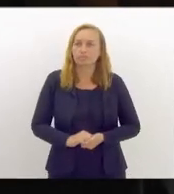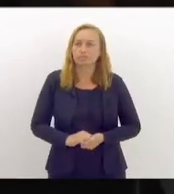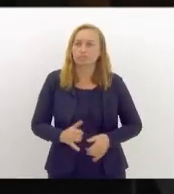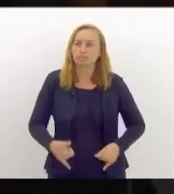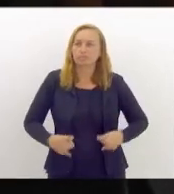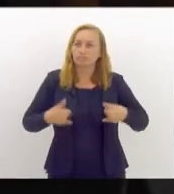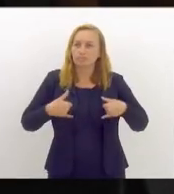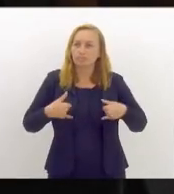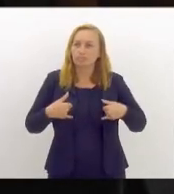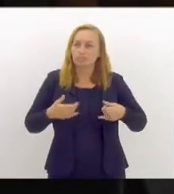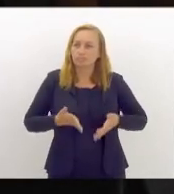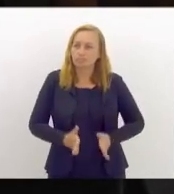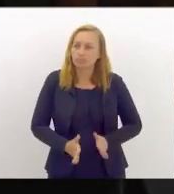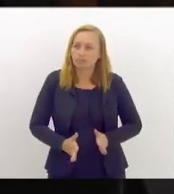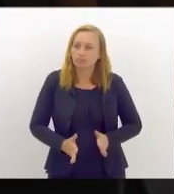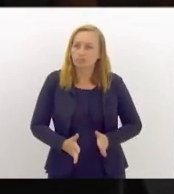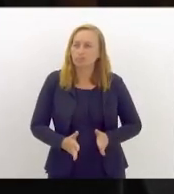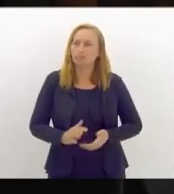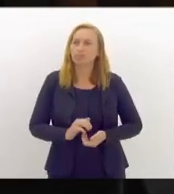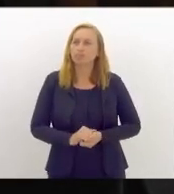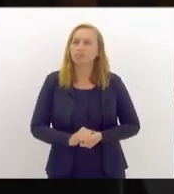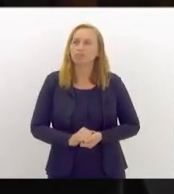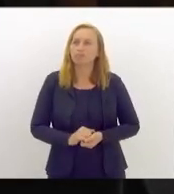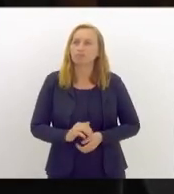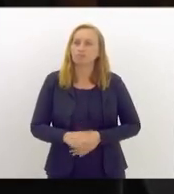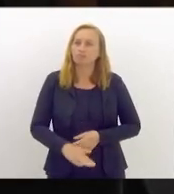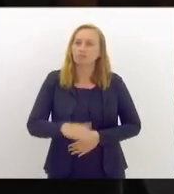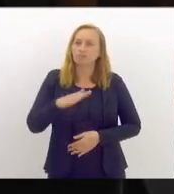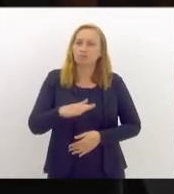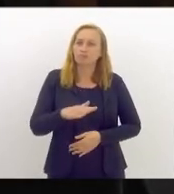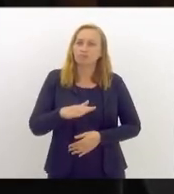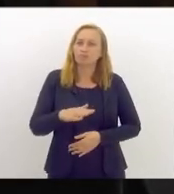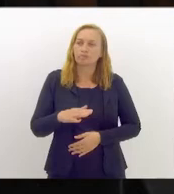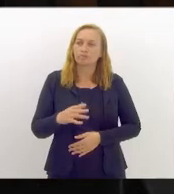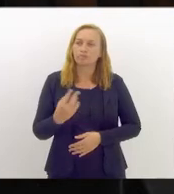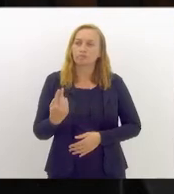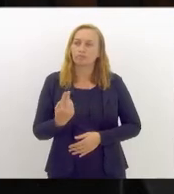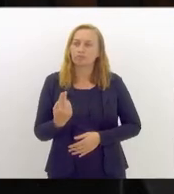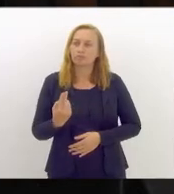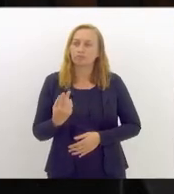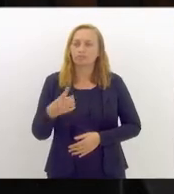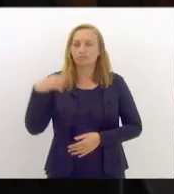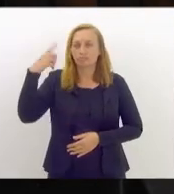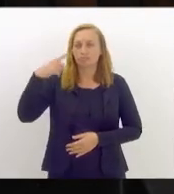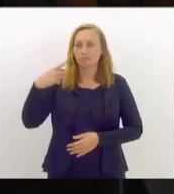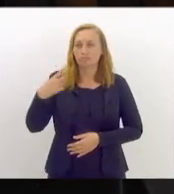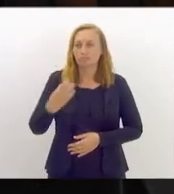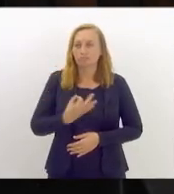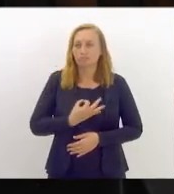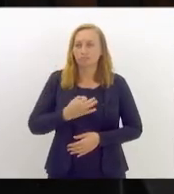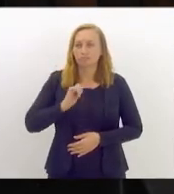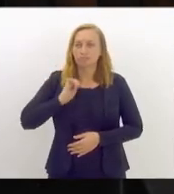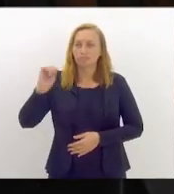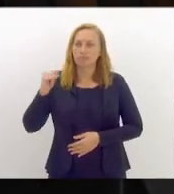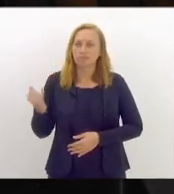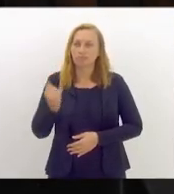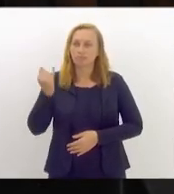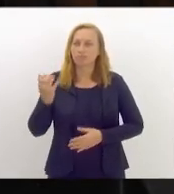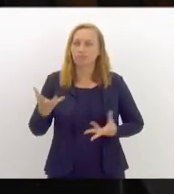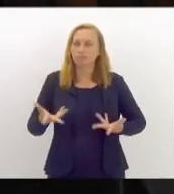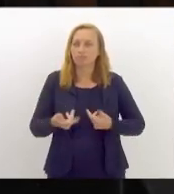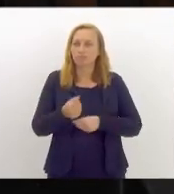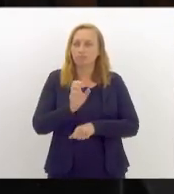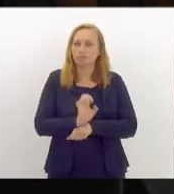orgulhosamente nasci e fui criado o nome deste Modesto advogado para receber a mais importante com decoração deste maravilhoso